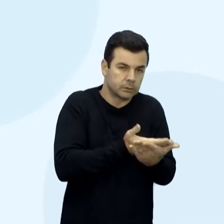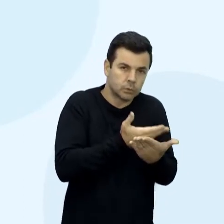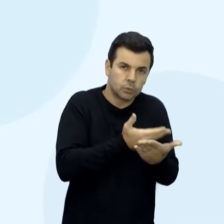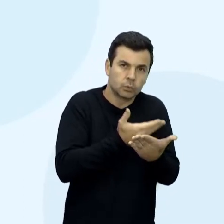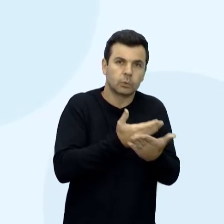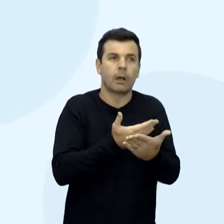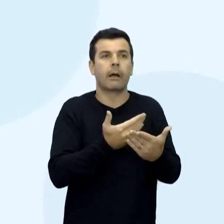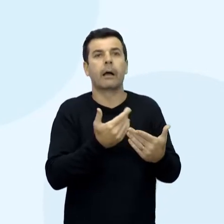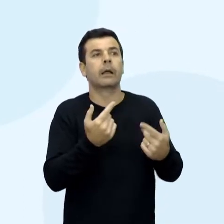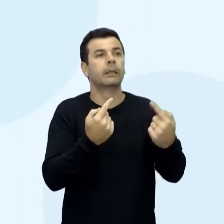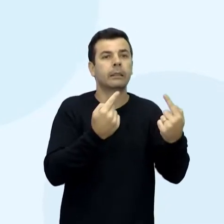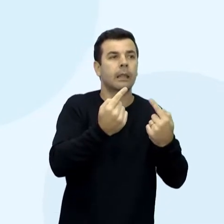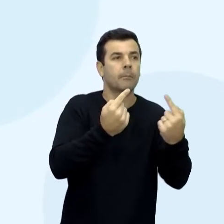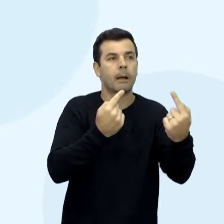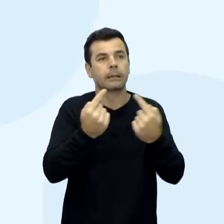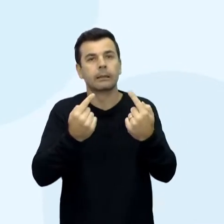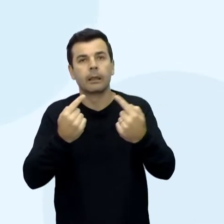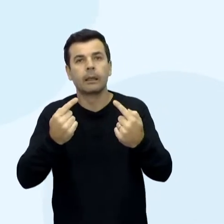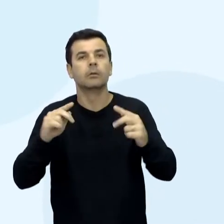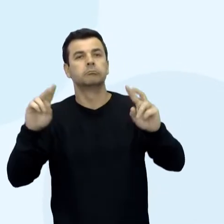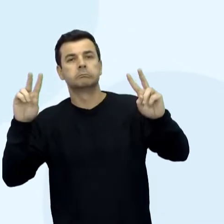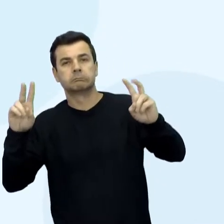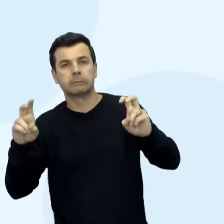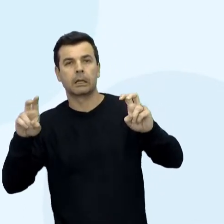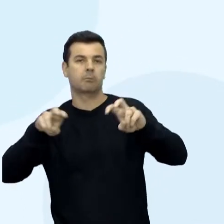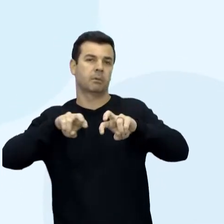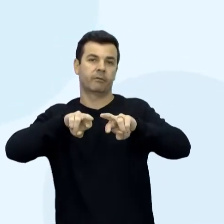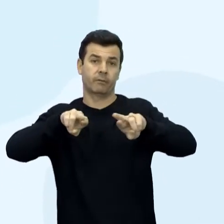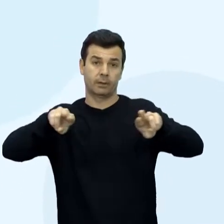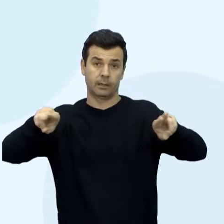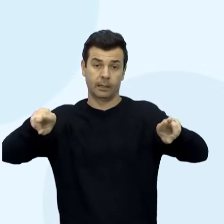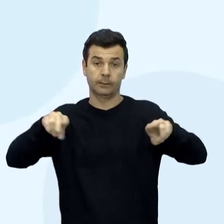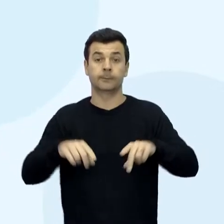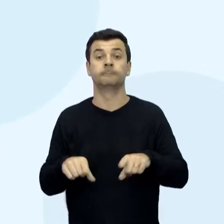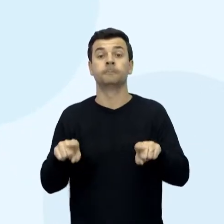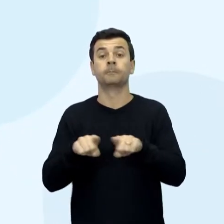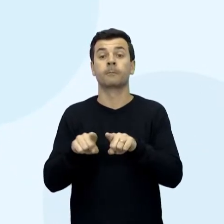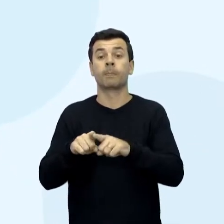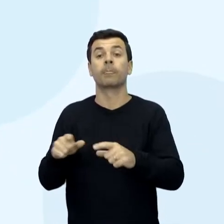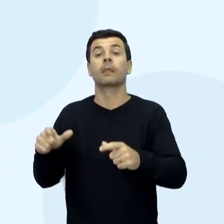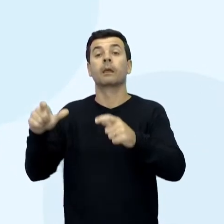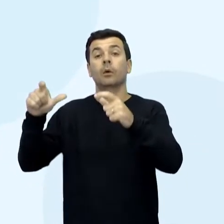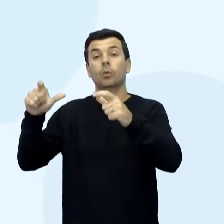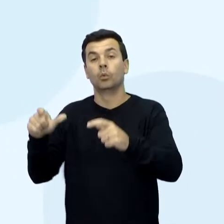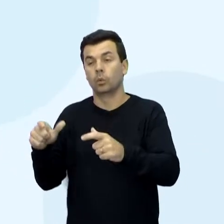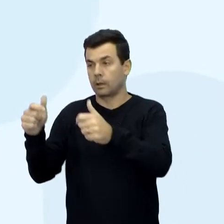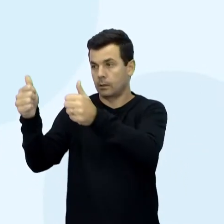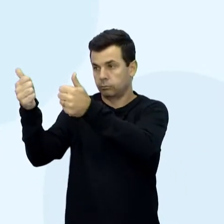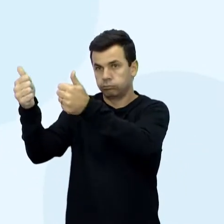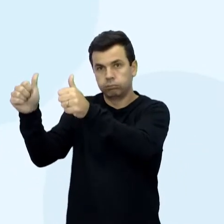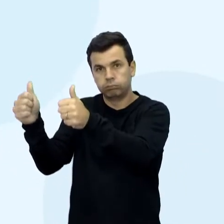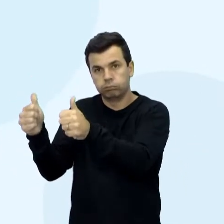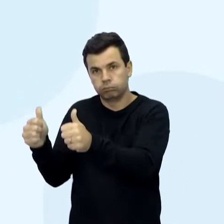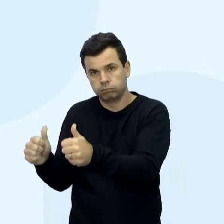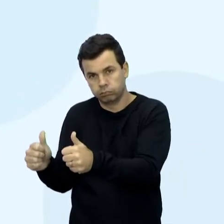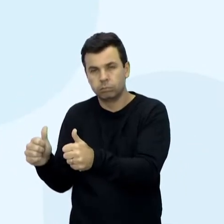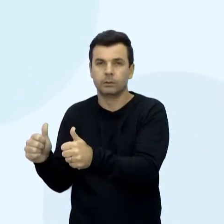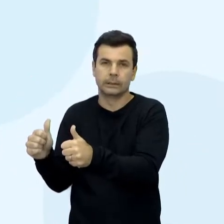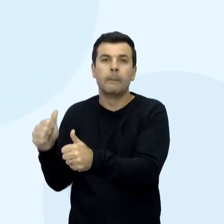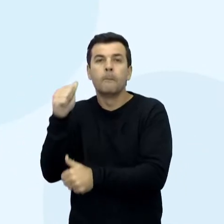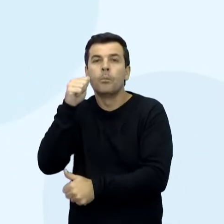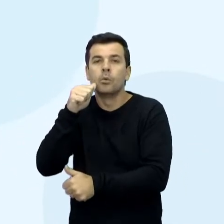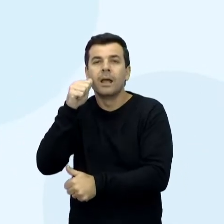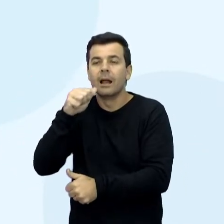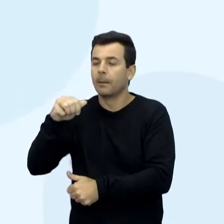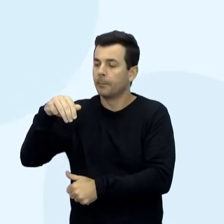debaterem sobre esses conhecimentos. E ele também tinha um santuário dedicado às musas, tá? Que eram deusas,